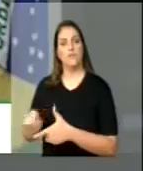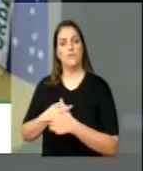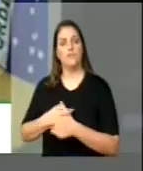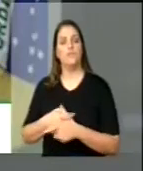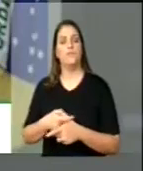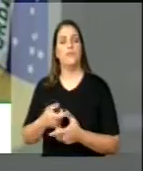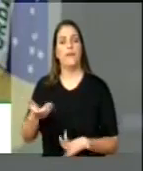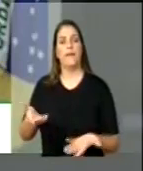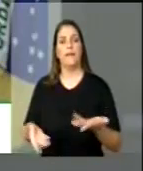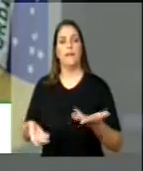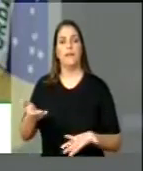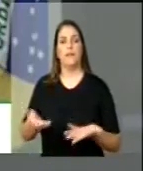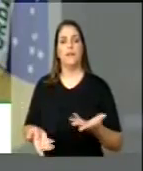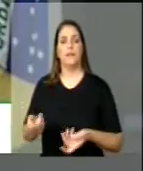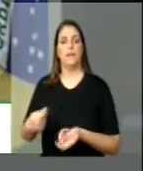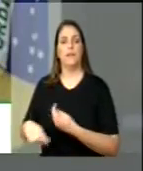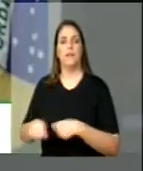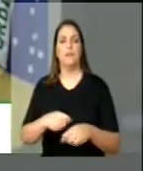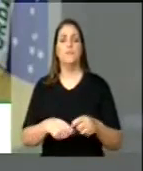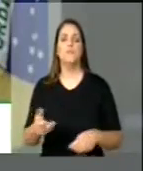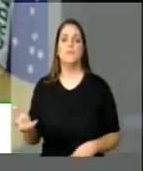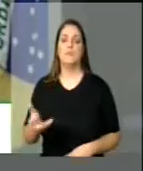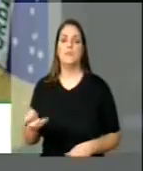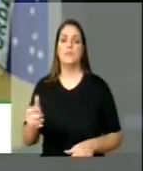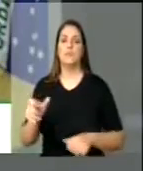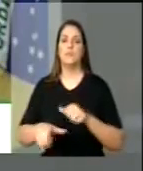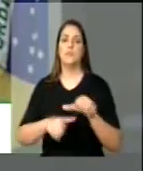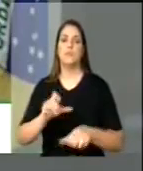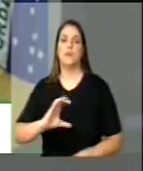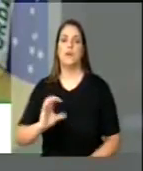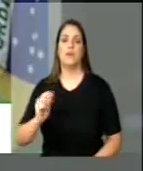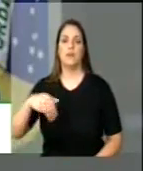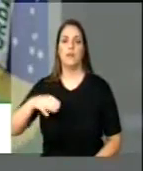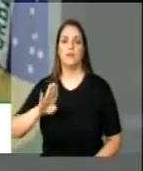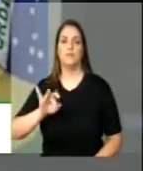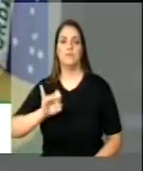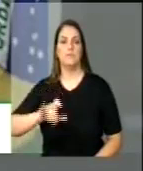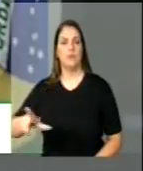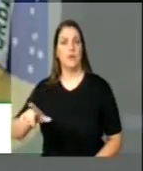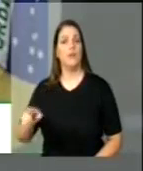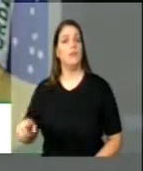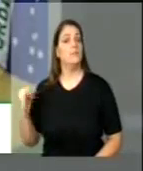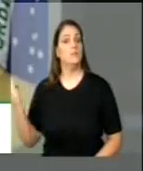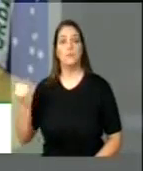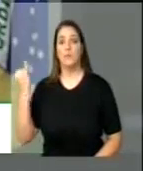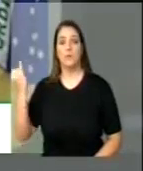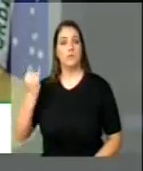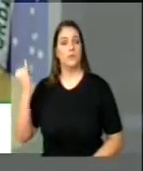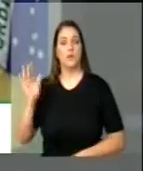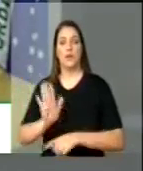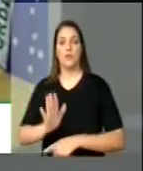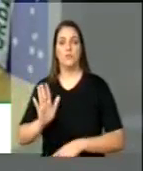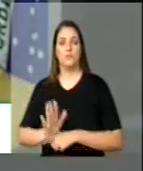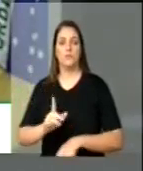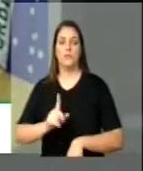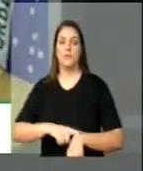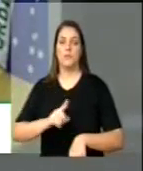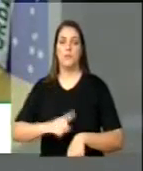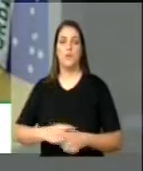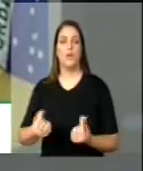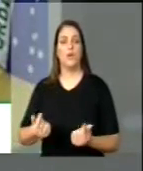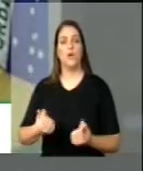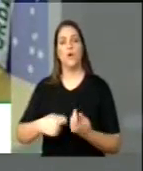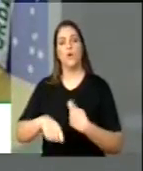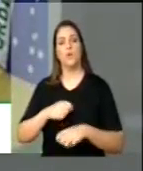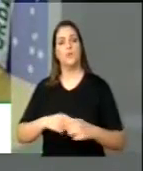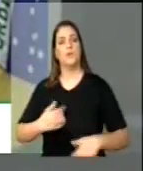meio de uma reforma cambial. Ele teve um papel fundamental num período de crescimento da economia,